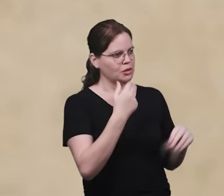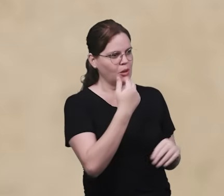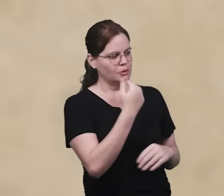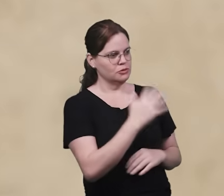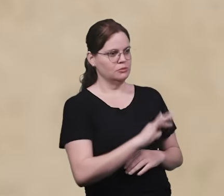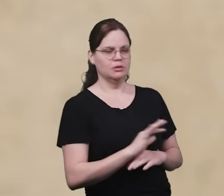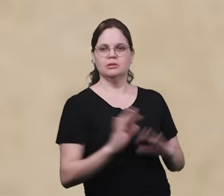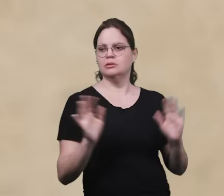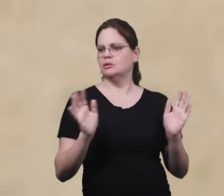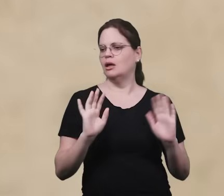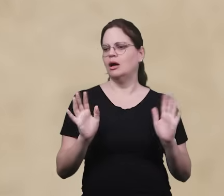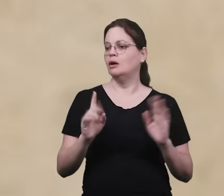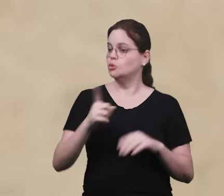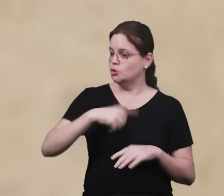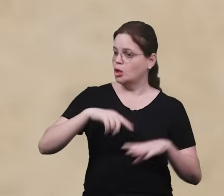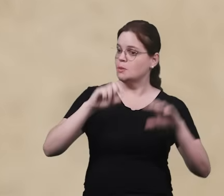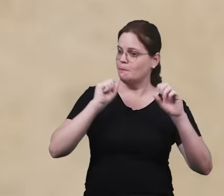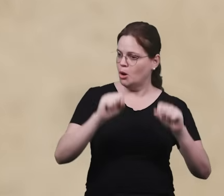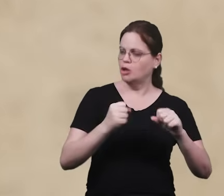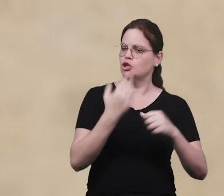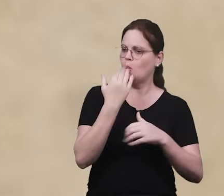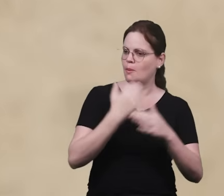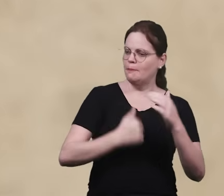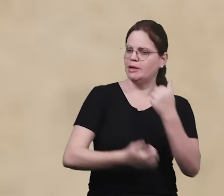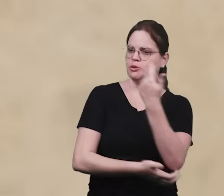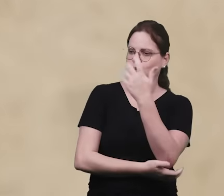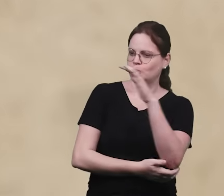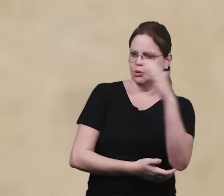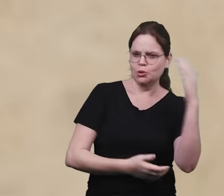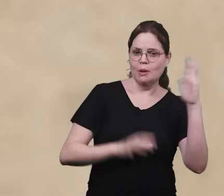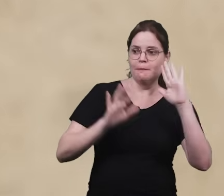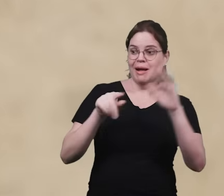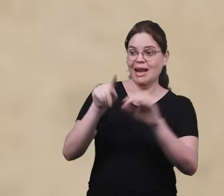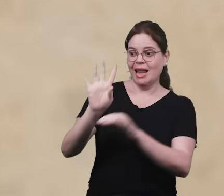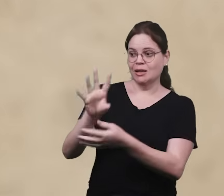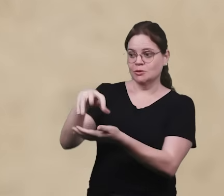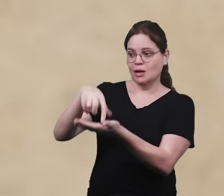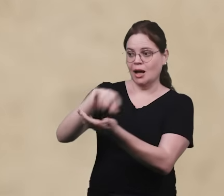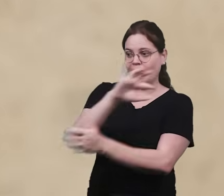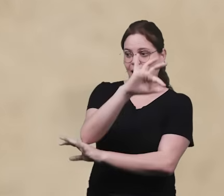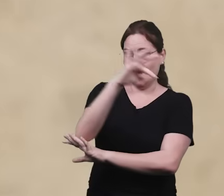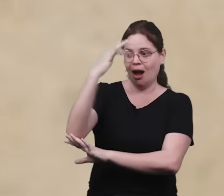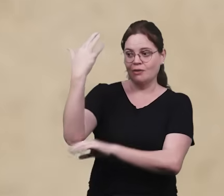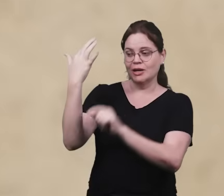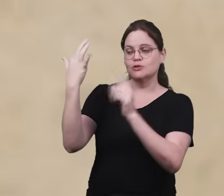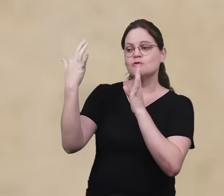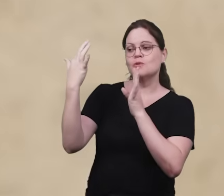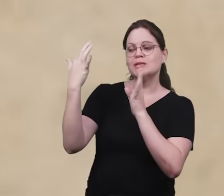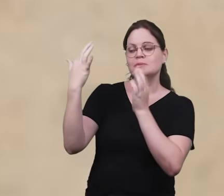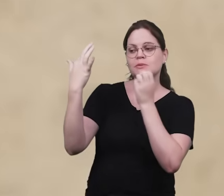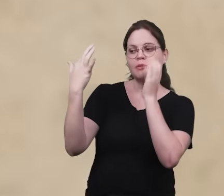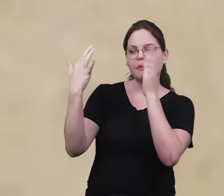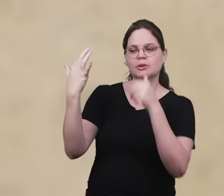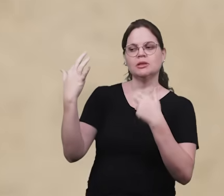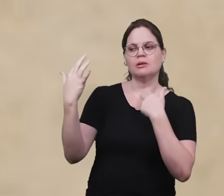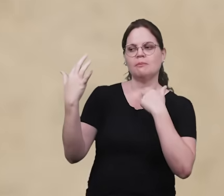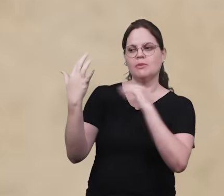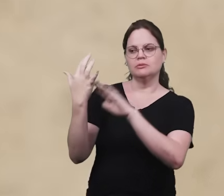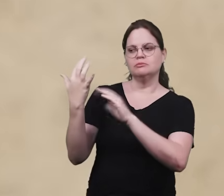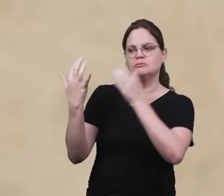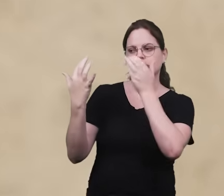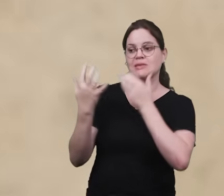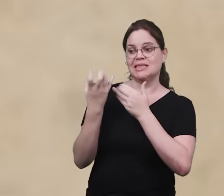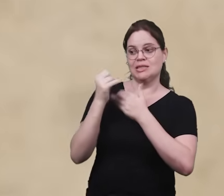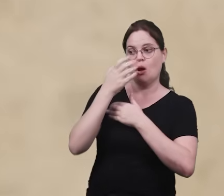do jardim comeremos, mas do fruto da árvore que está no meio do jardim, disse Deus, não comereis dele, nem nele tocareis, para que